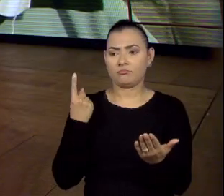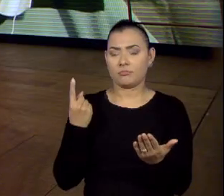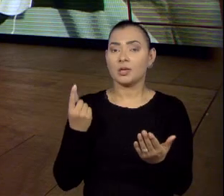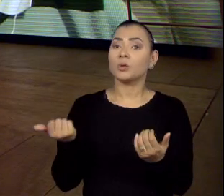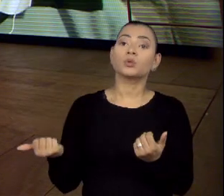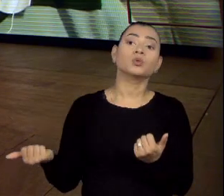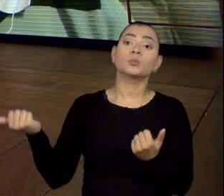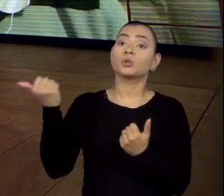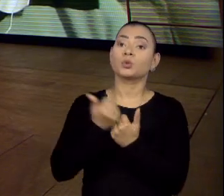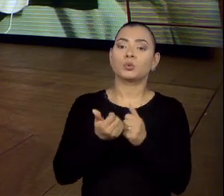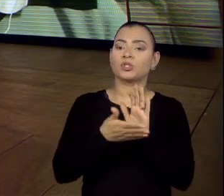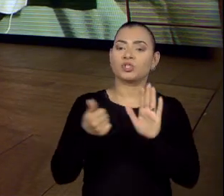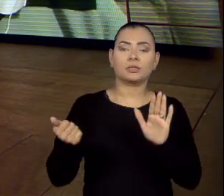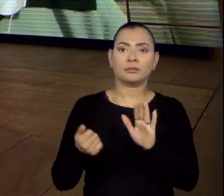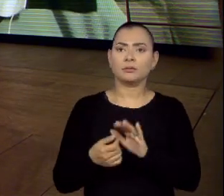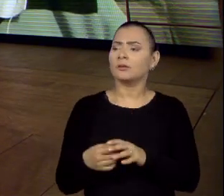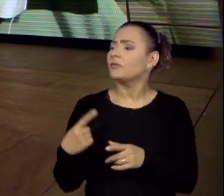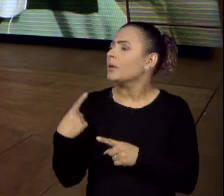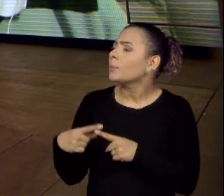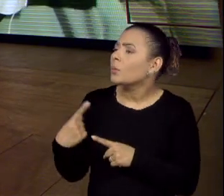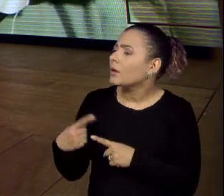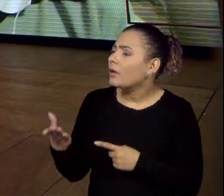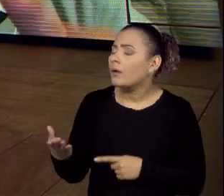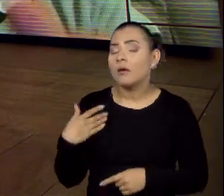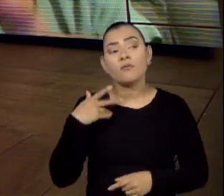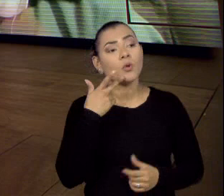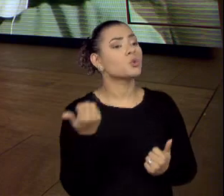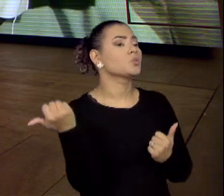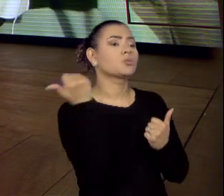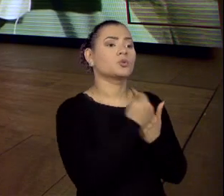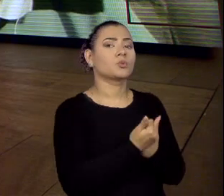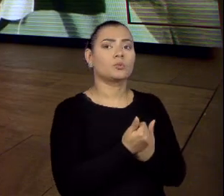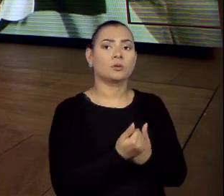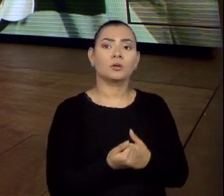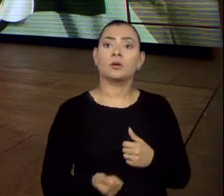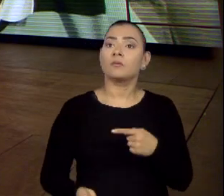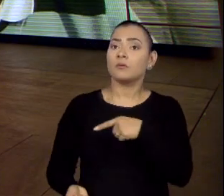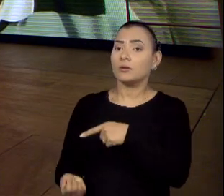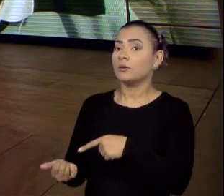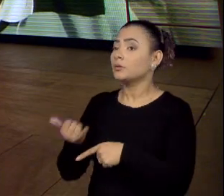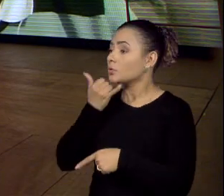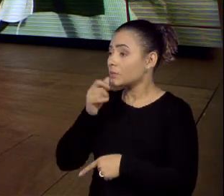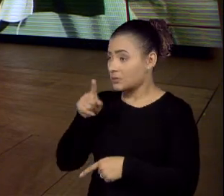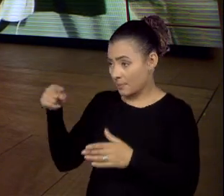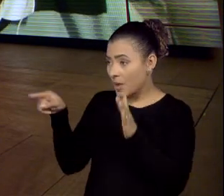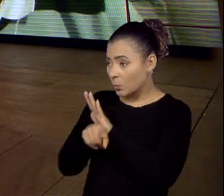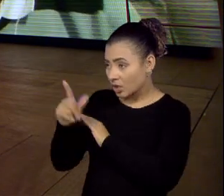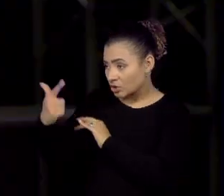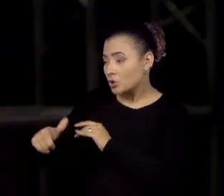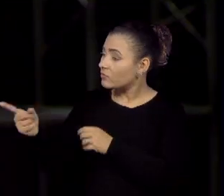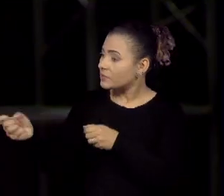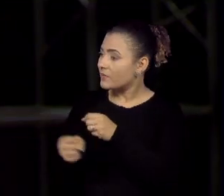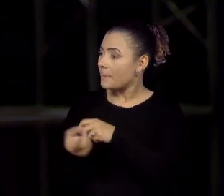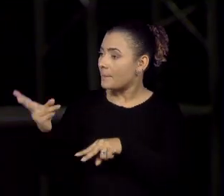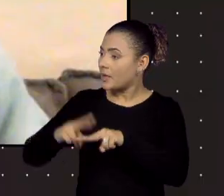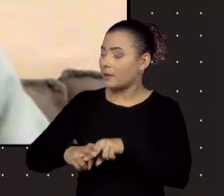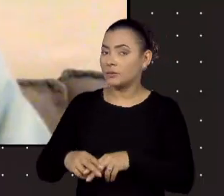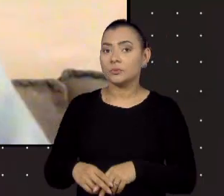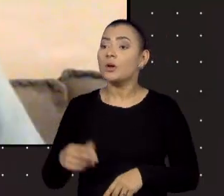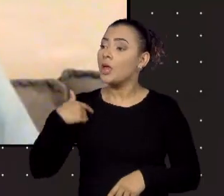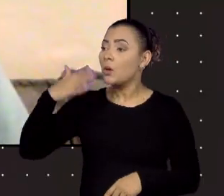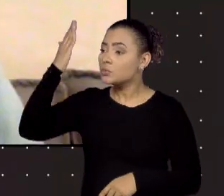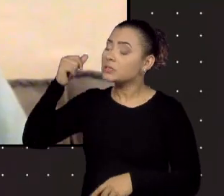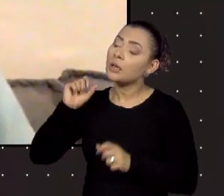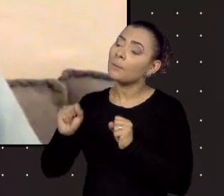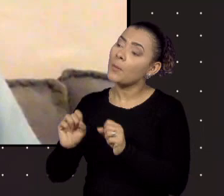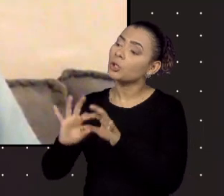Substitui essa matéria. Eu falei, por quê? Outra pergunta como essa, o senhor vai preso. Eu sei o que pode e o que não pode